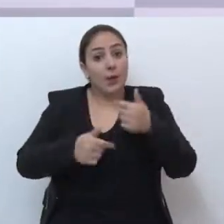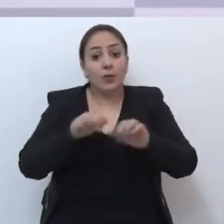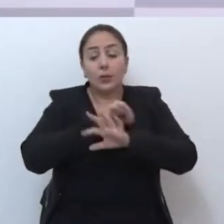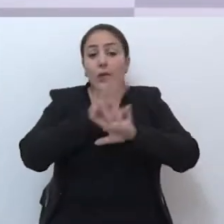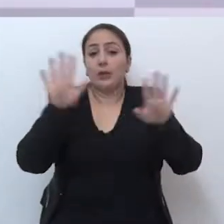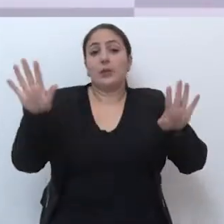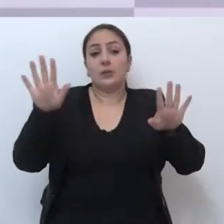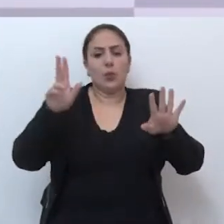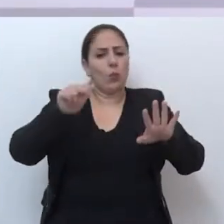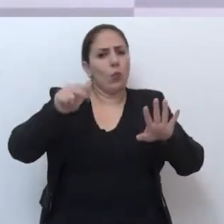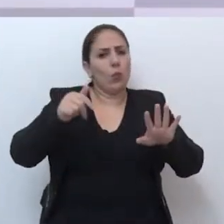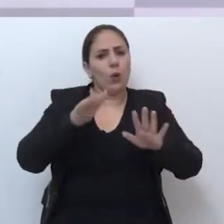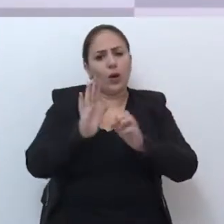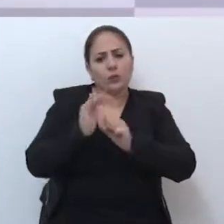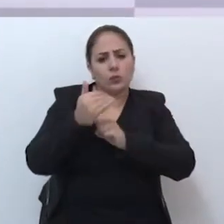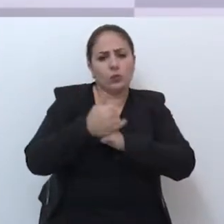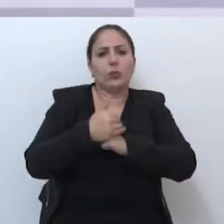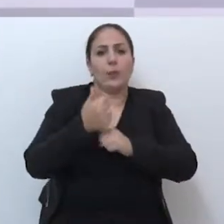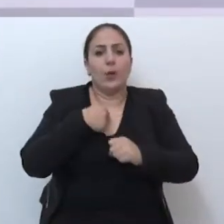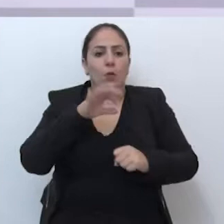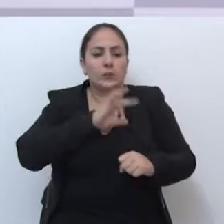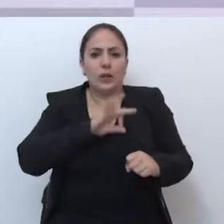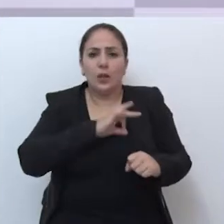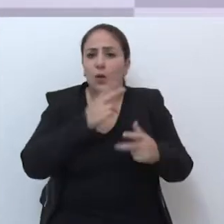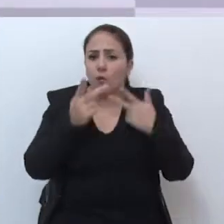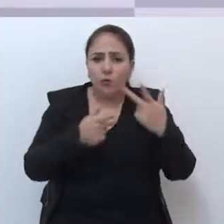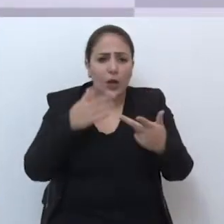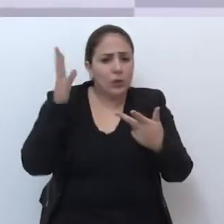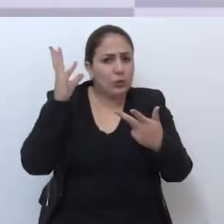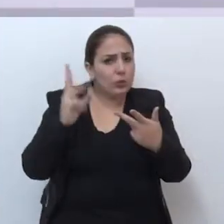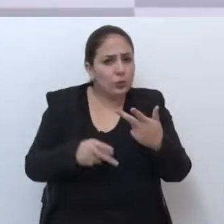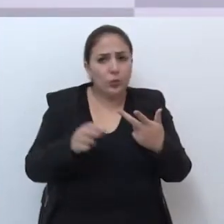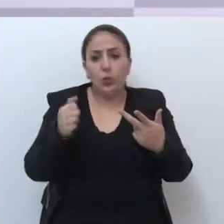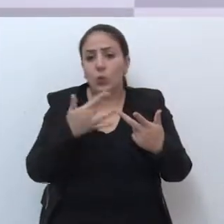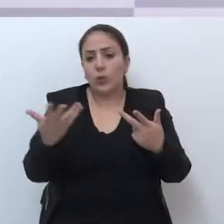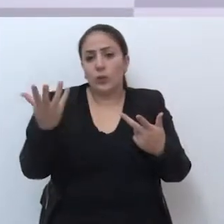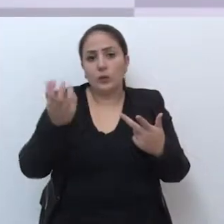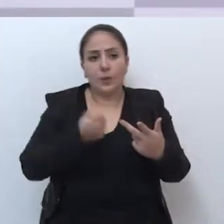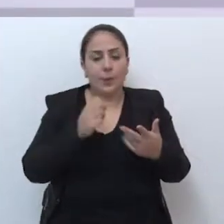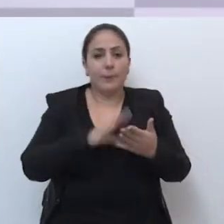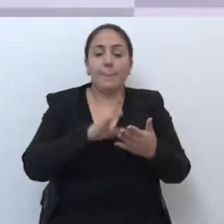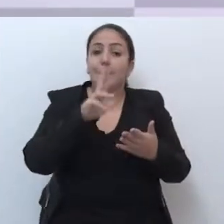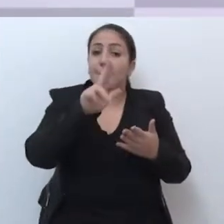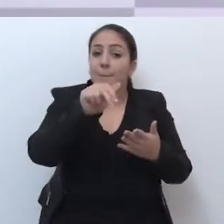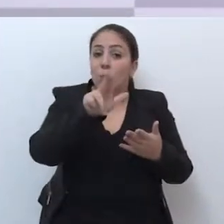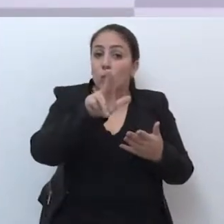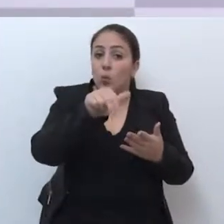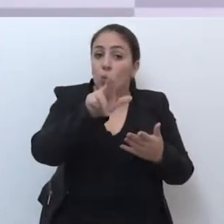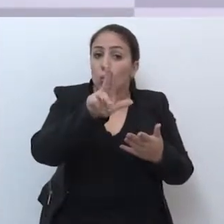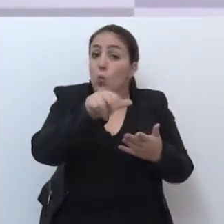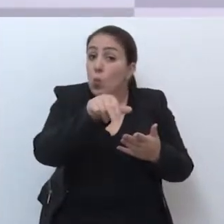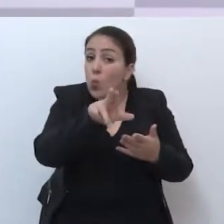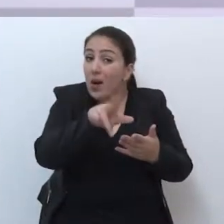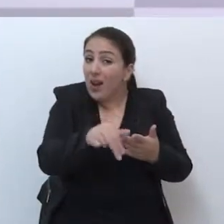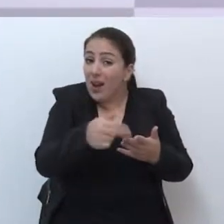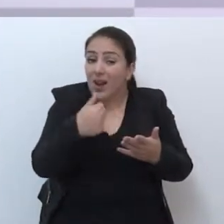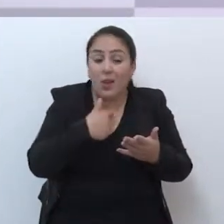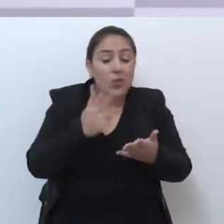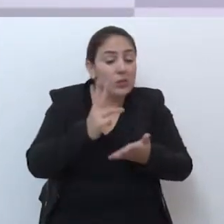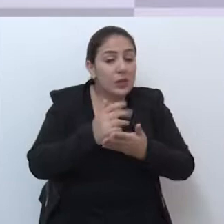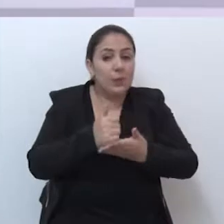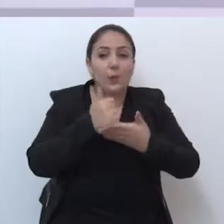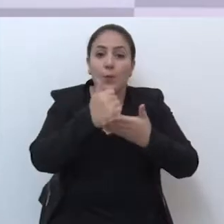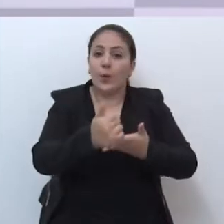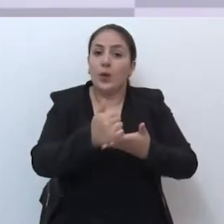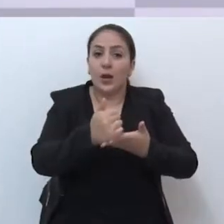com transparência, nunca escondi meu salário, eu digo centavos por centavos do meu salário, nunca, sempre fui